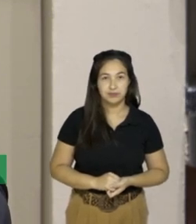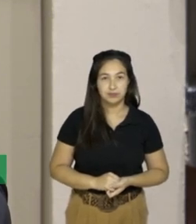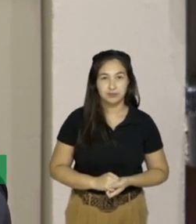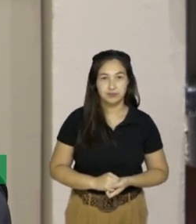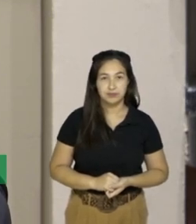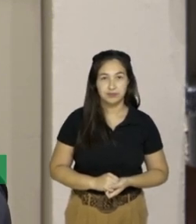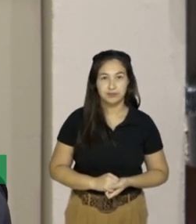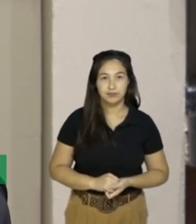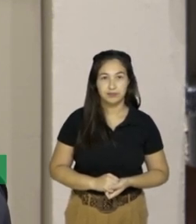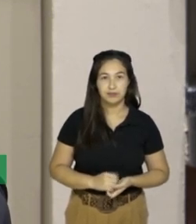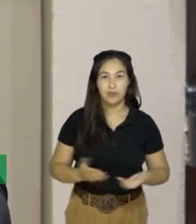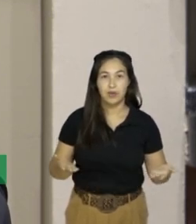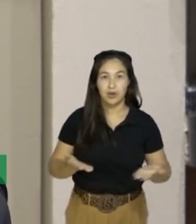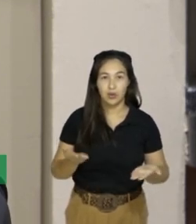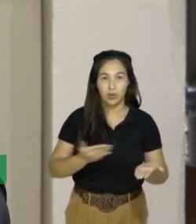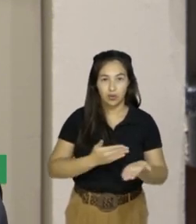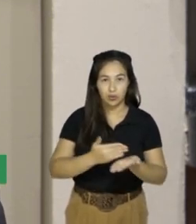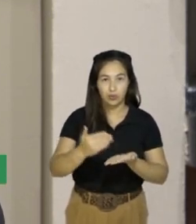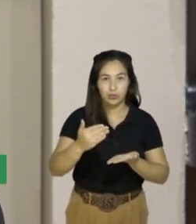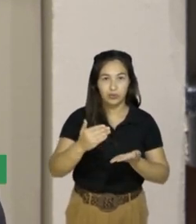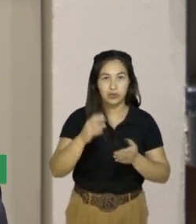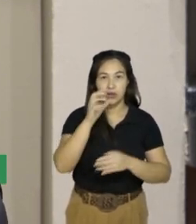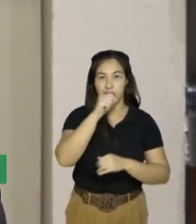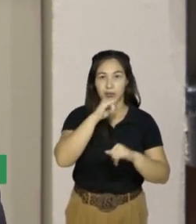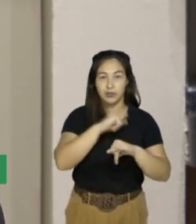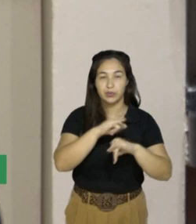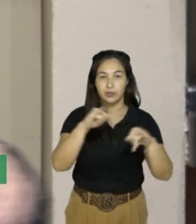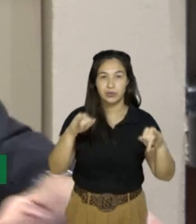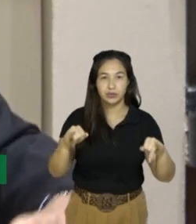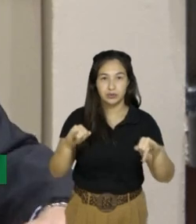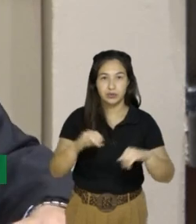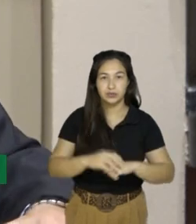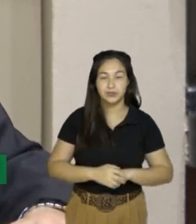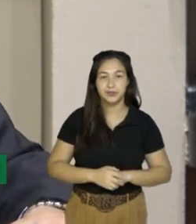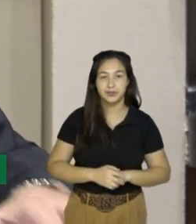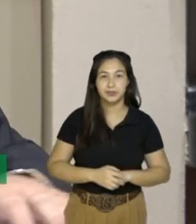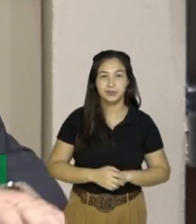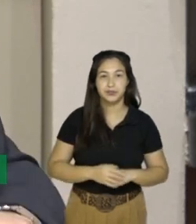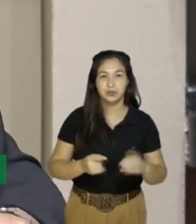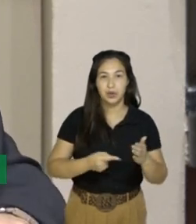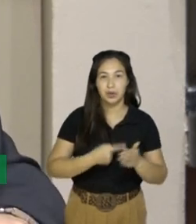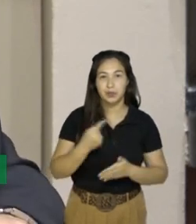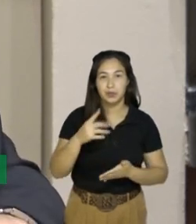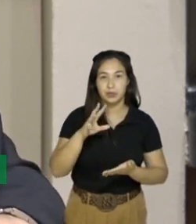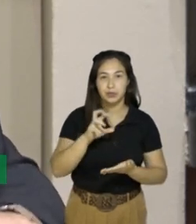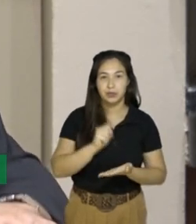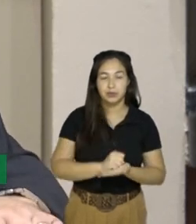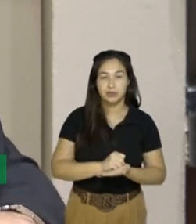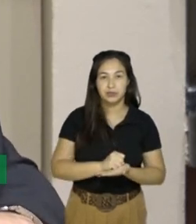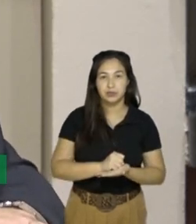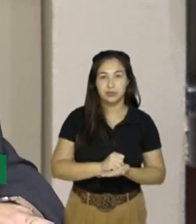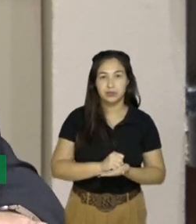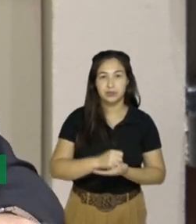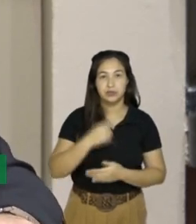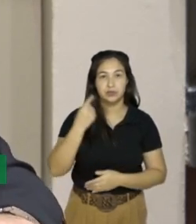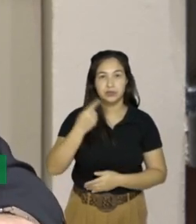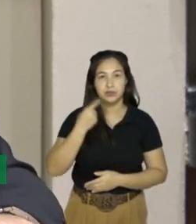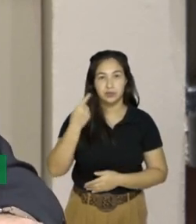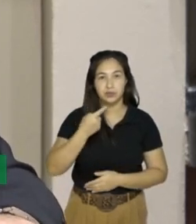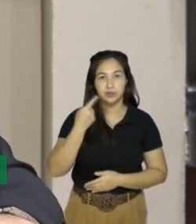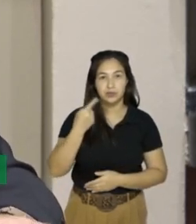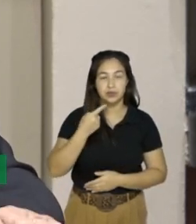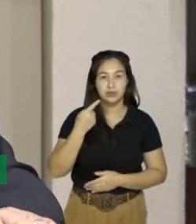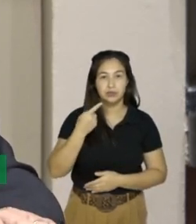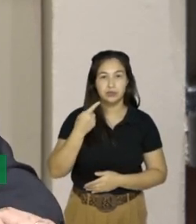as Breves Comunicações primeira oradora Deputado Luciana